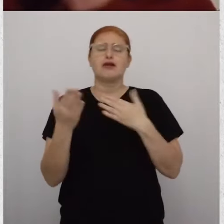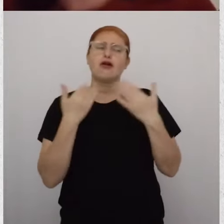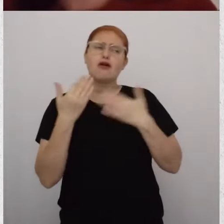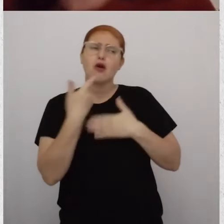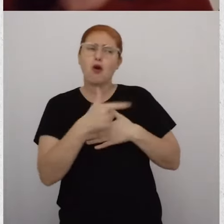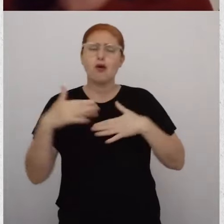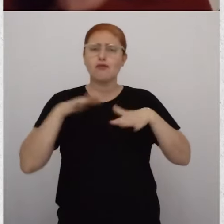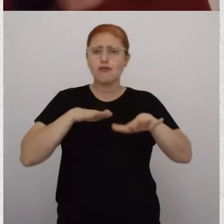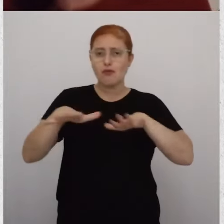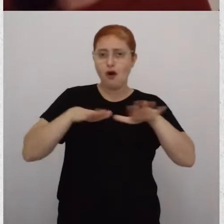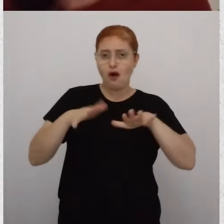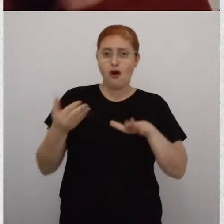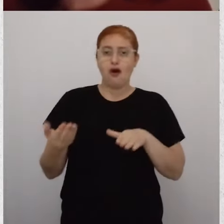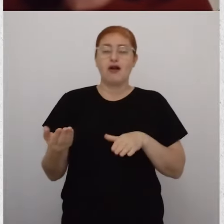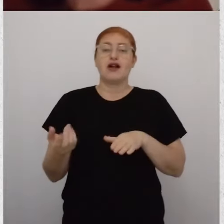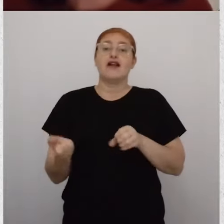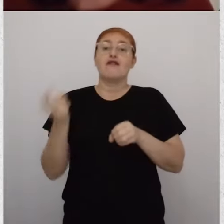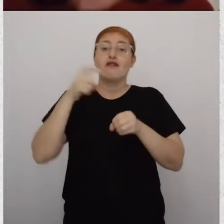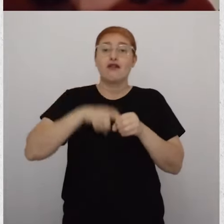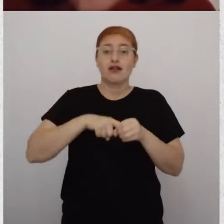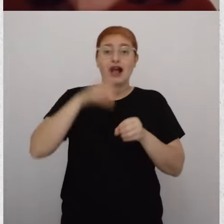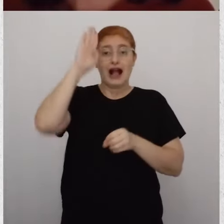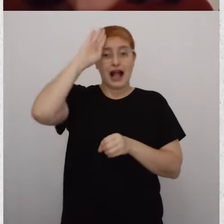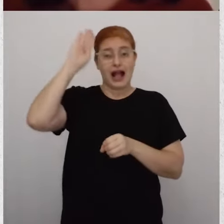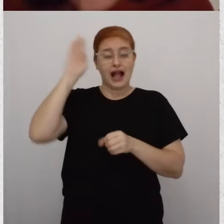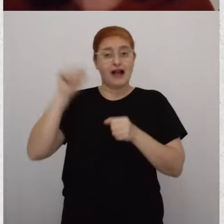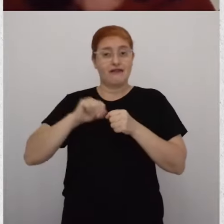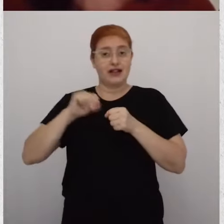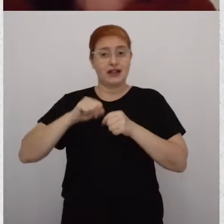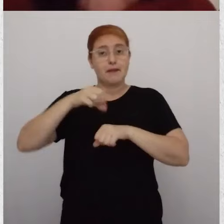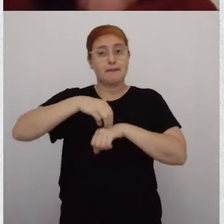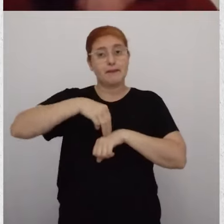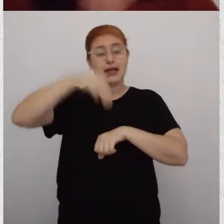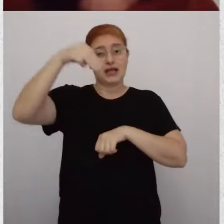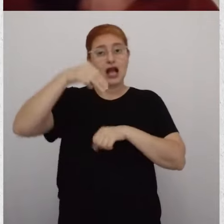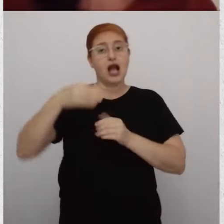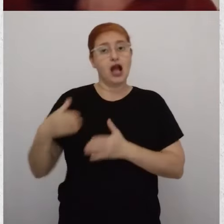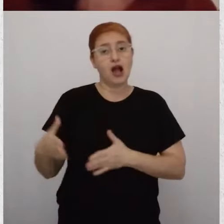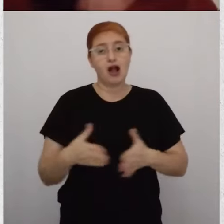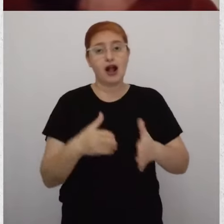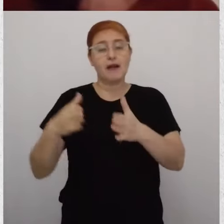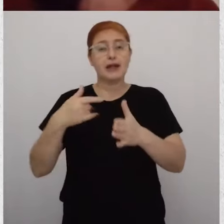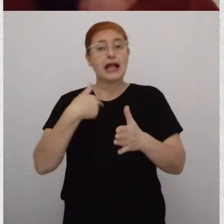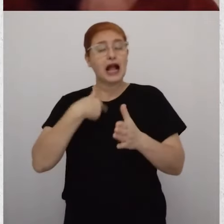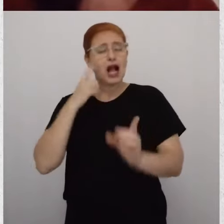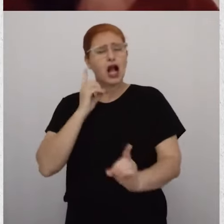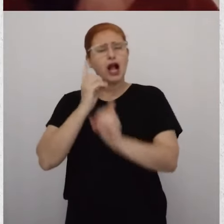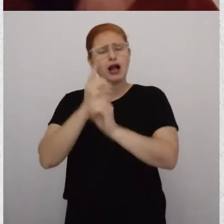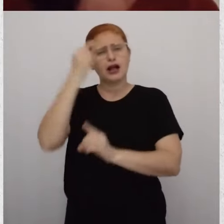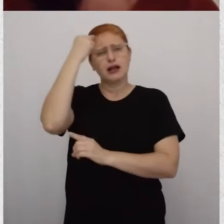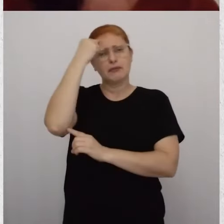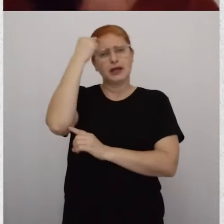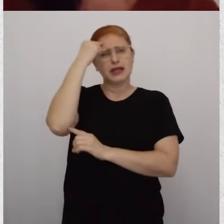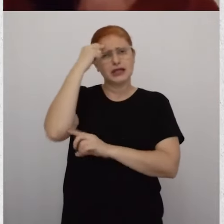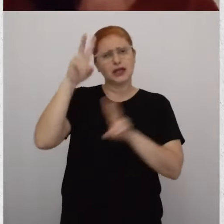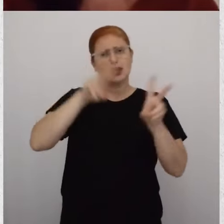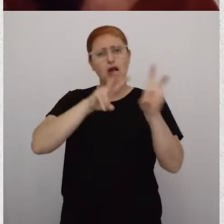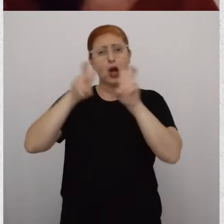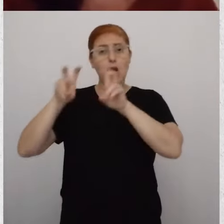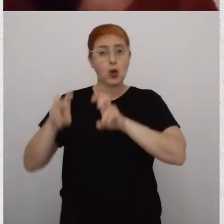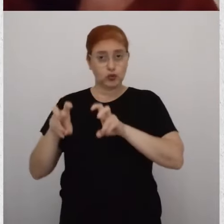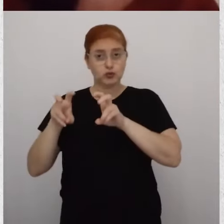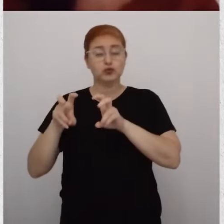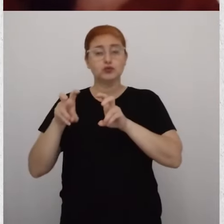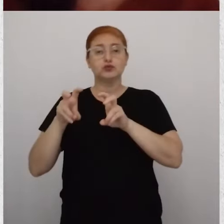voltar para a academia para fazer o mestrado foi um caminho um pouco que eu encontrei de pensar sobre essas questões a partir